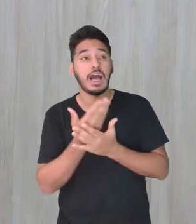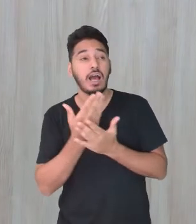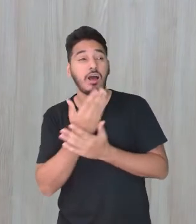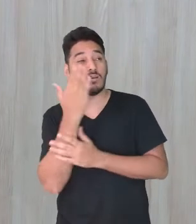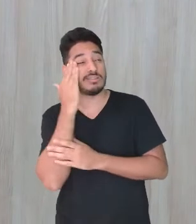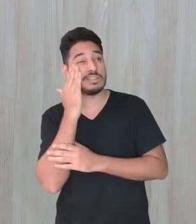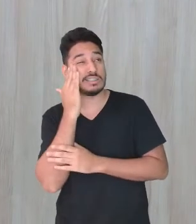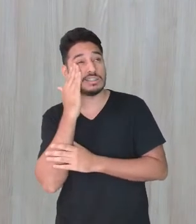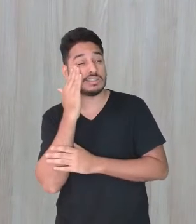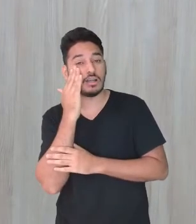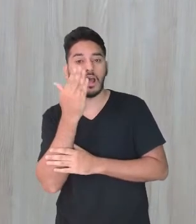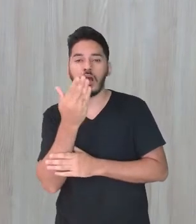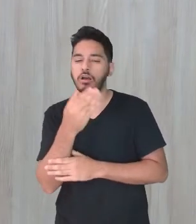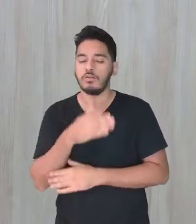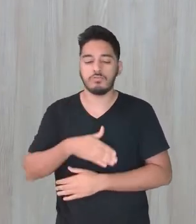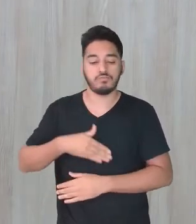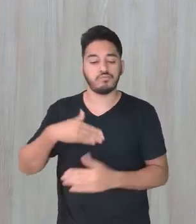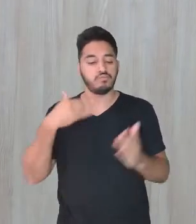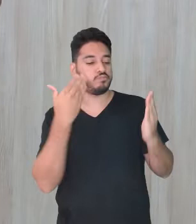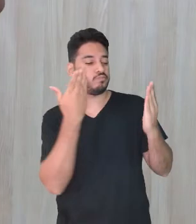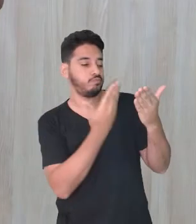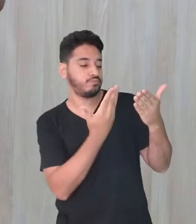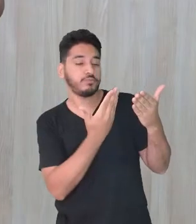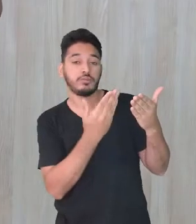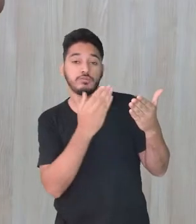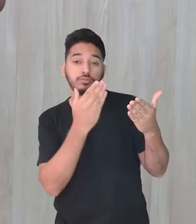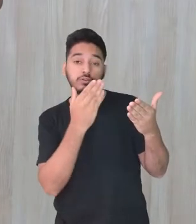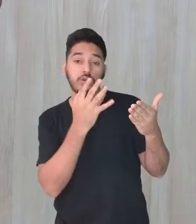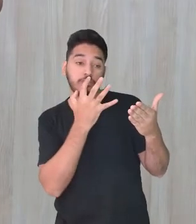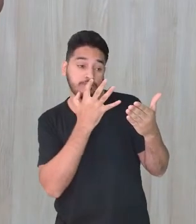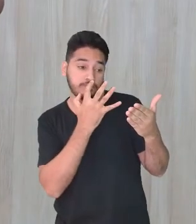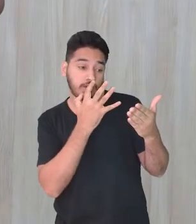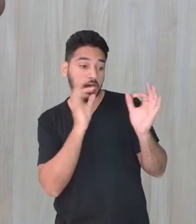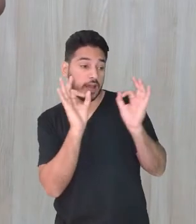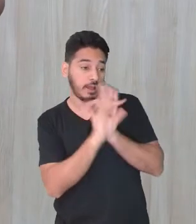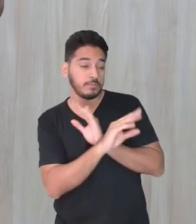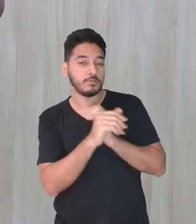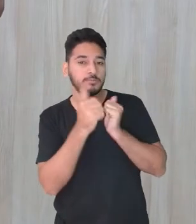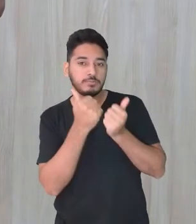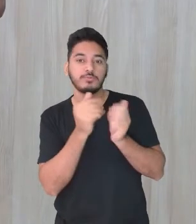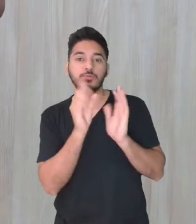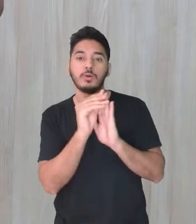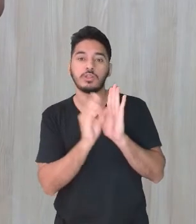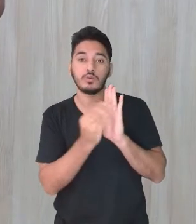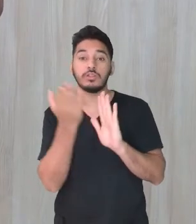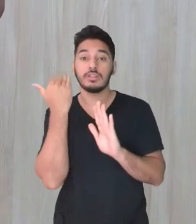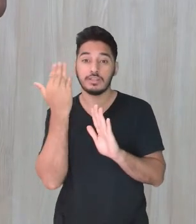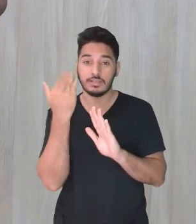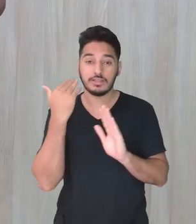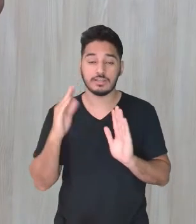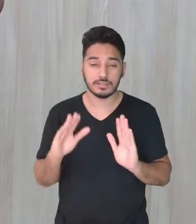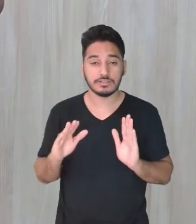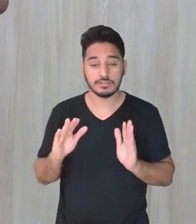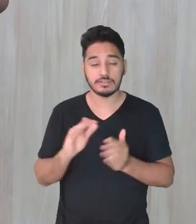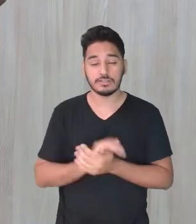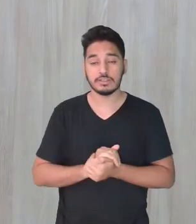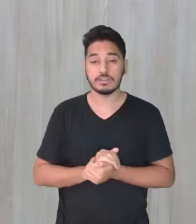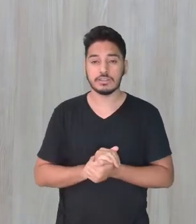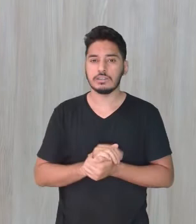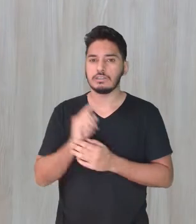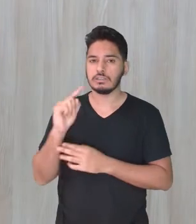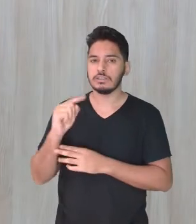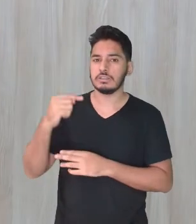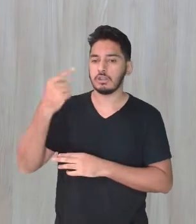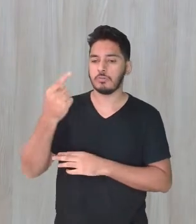então fica aí a possibilidade de você assistir e finalizar aquele conteúdo que a gente trabalhou, né? E